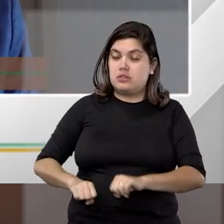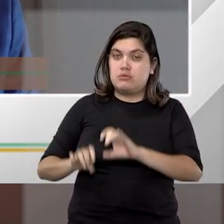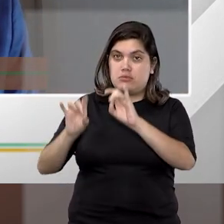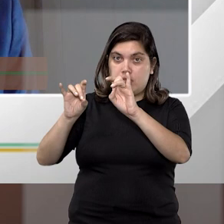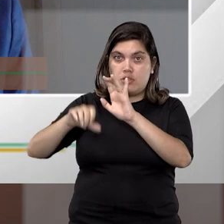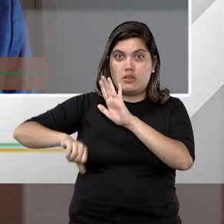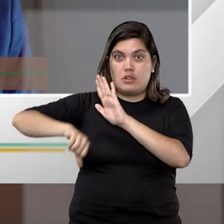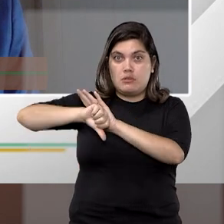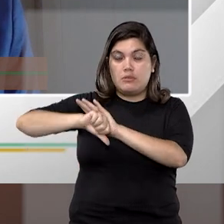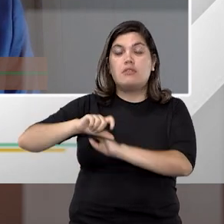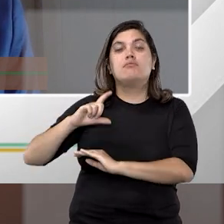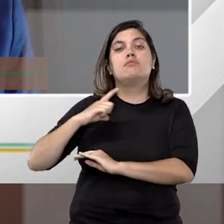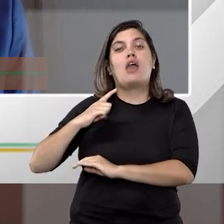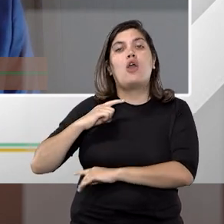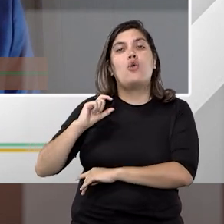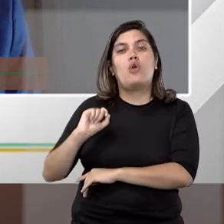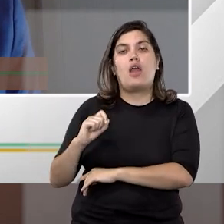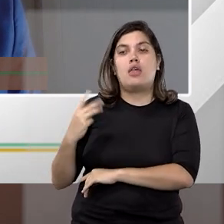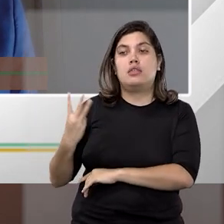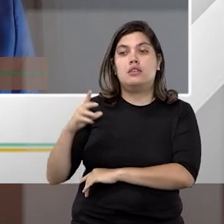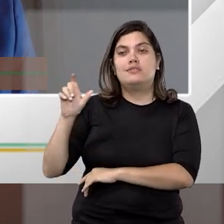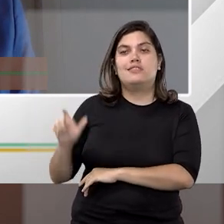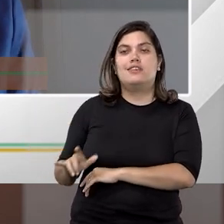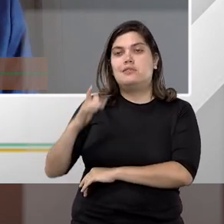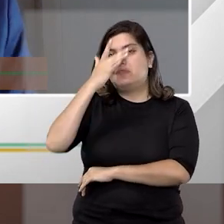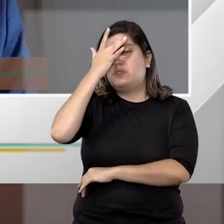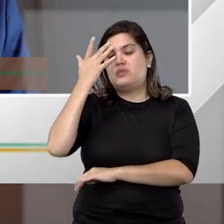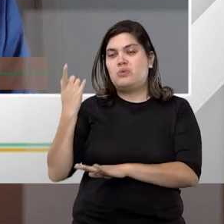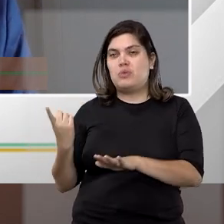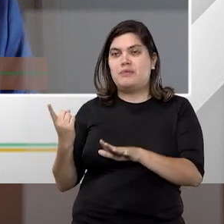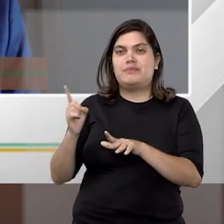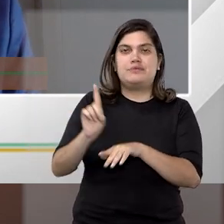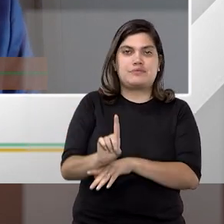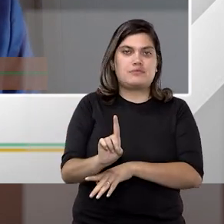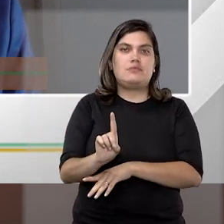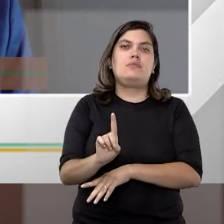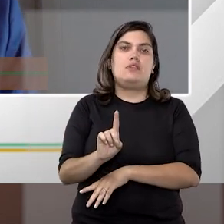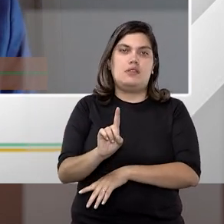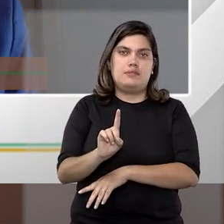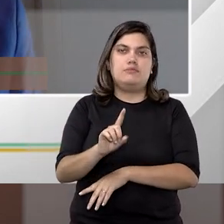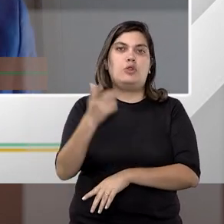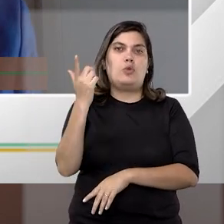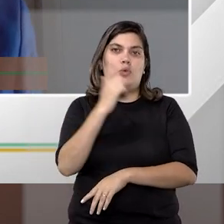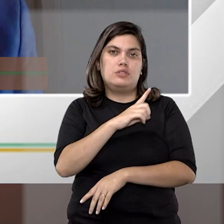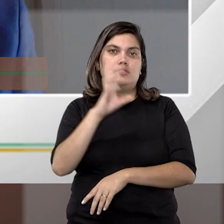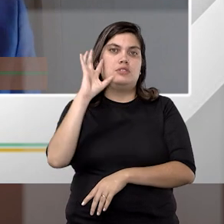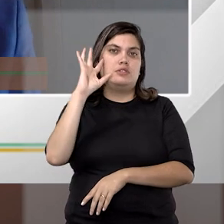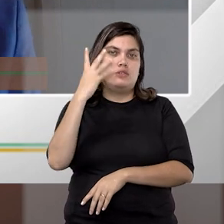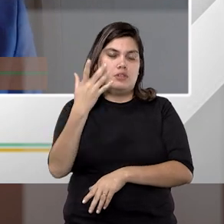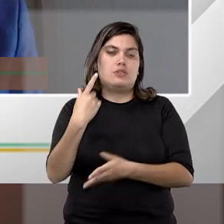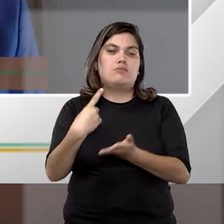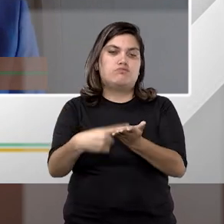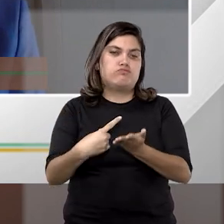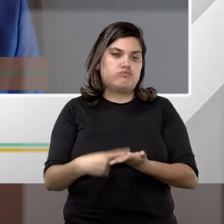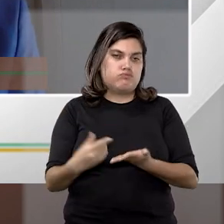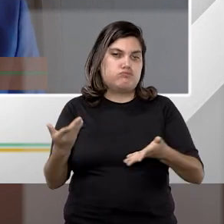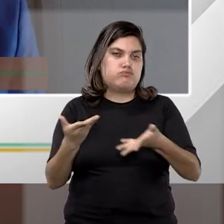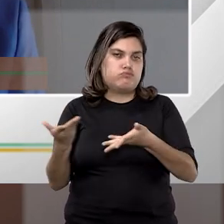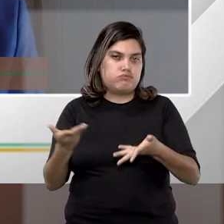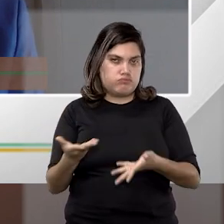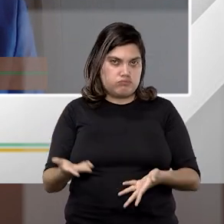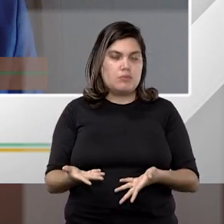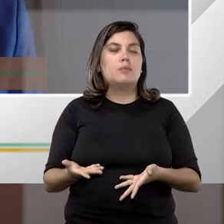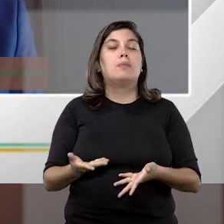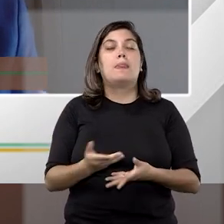sistema do juizado especial criminal Qual é a sua segura do terceiro integrando o procedimento para se alcançar uma solução